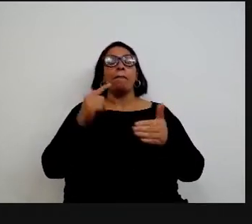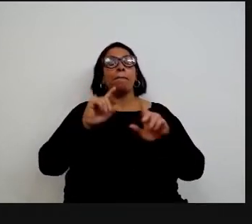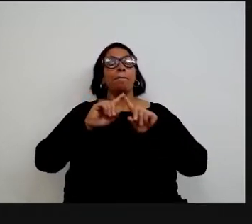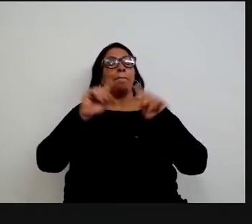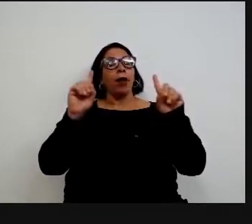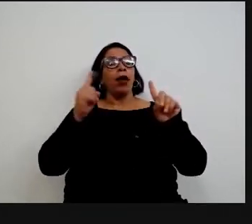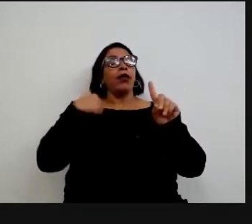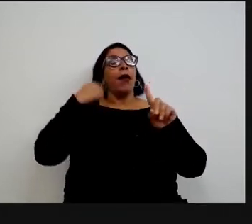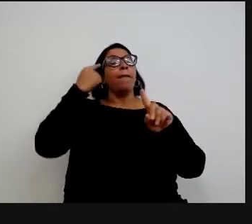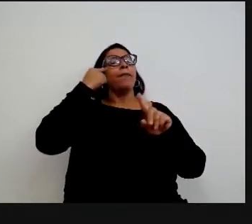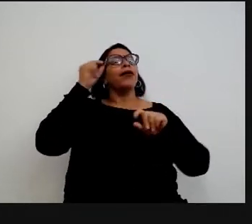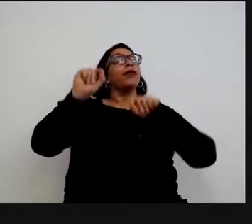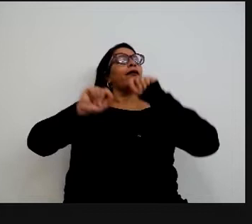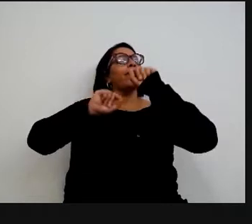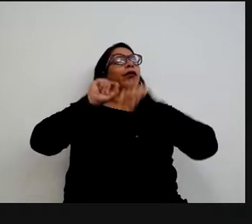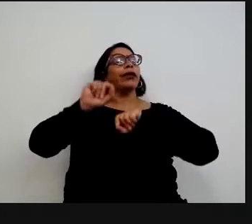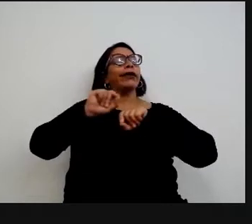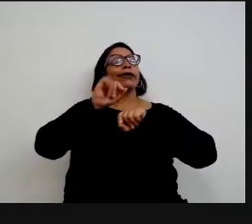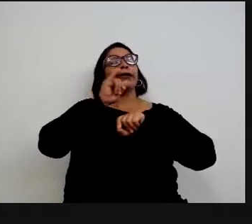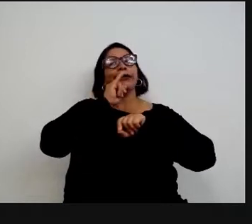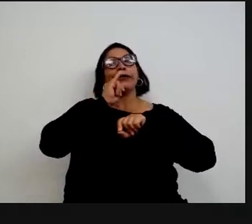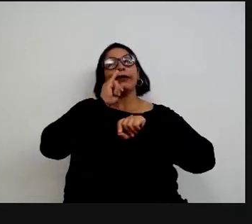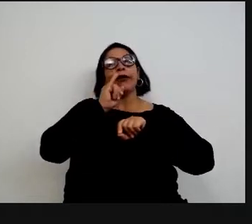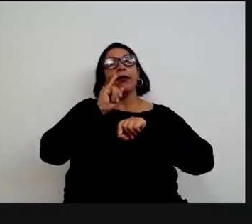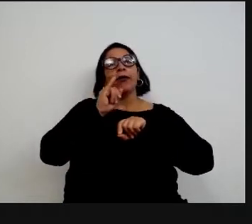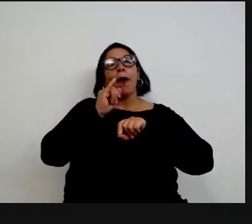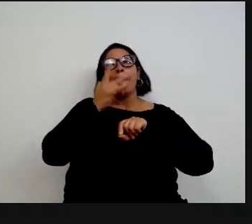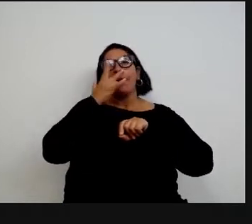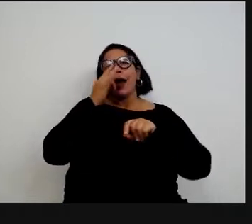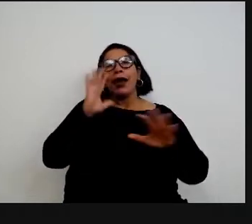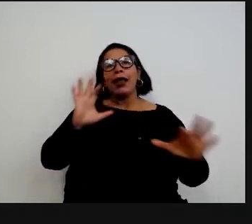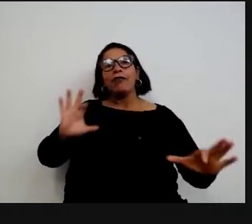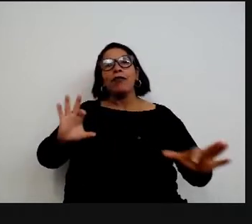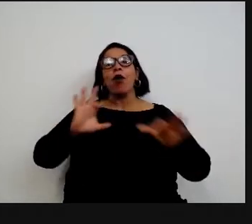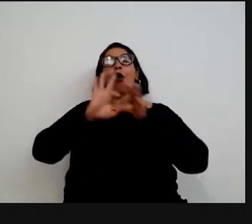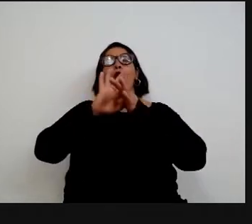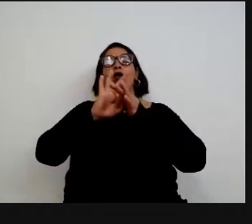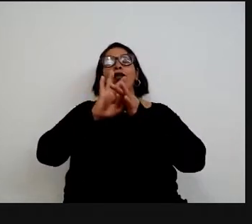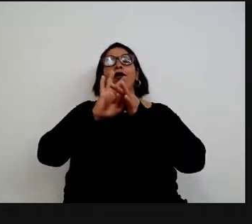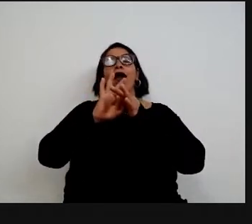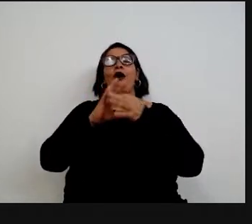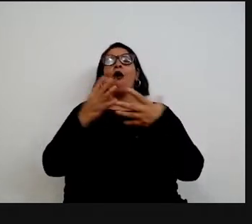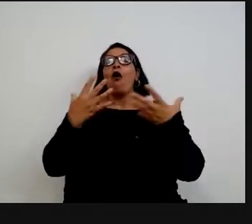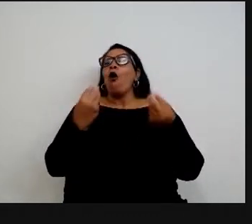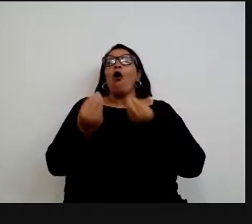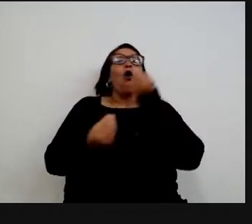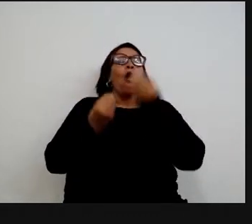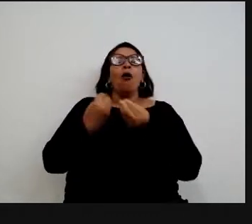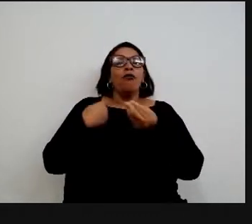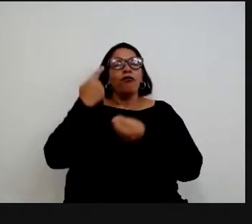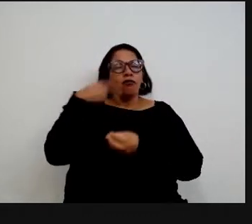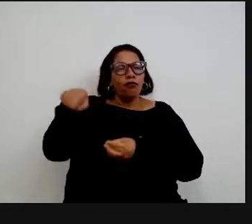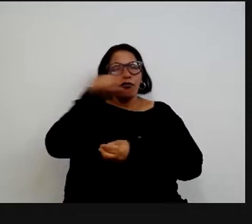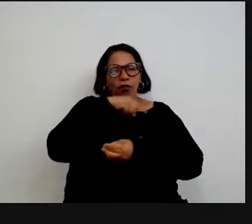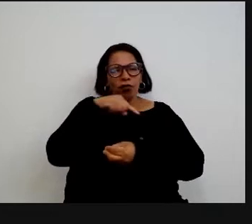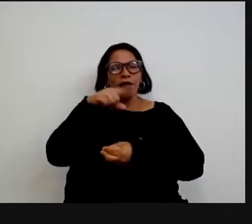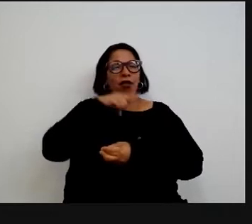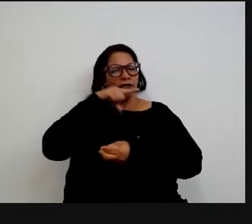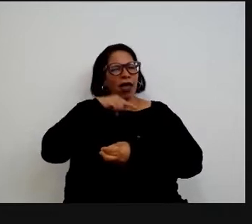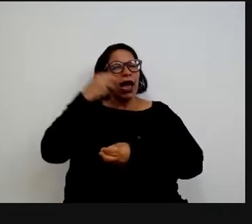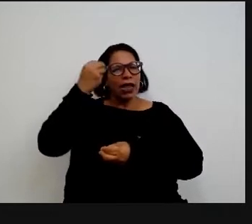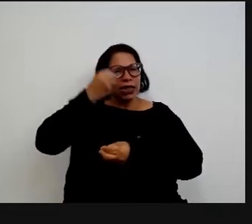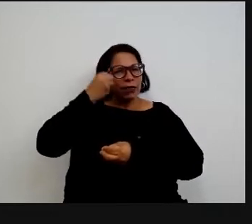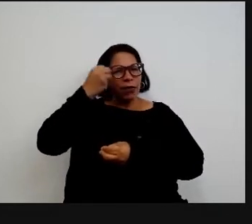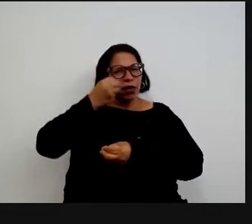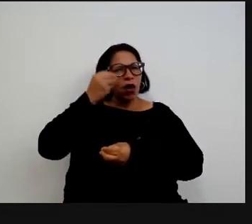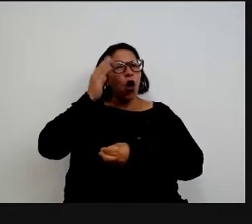pode trazer isso para ser um aliado. Eu queria saber se vocês têm essas experiências ou